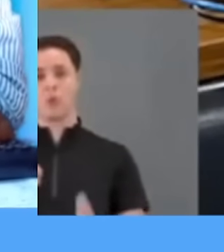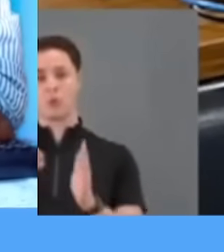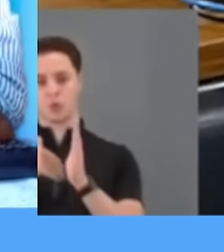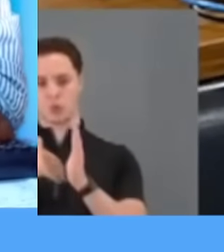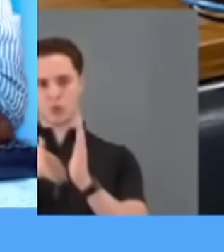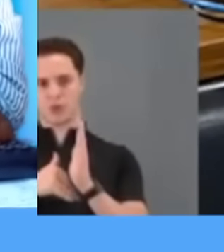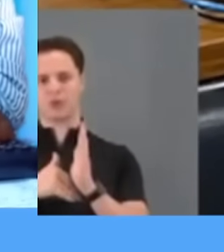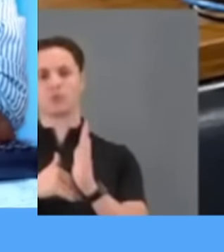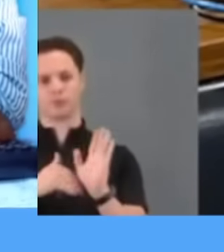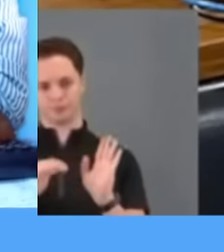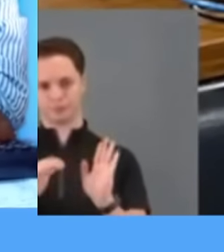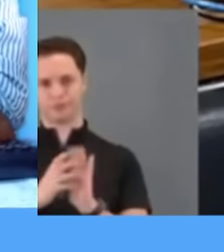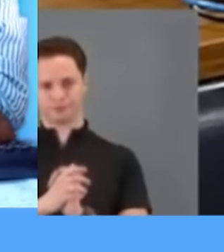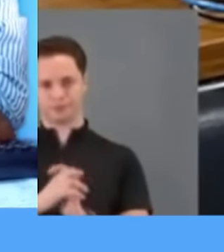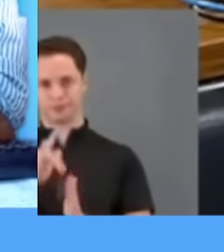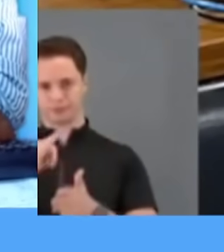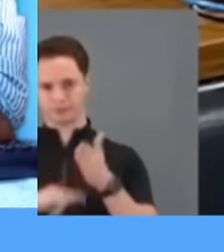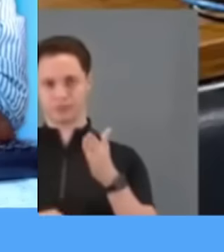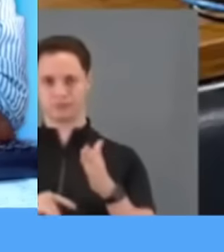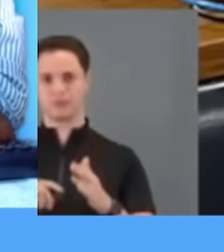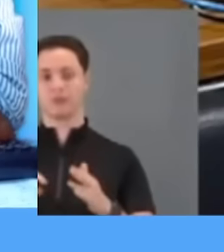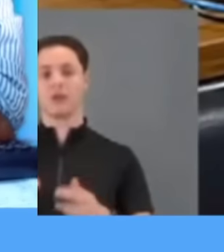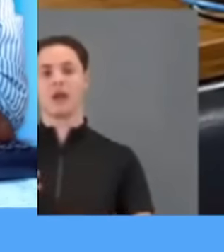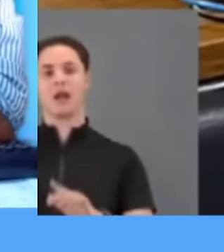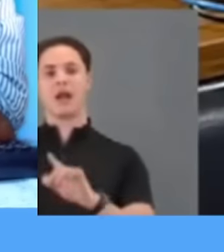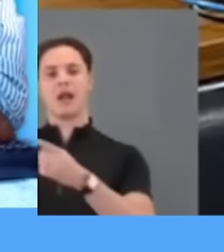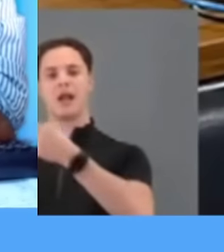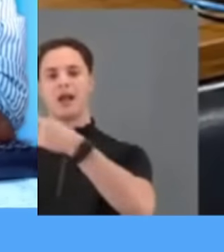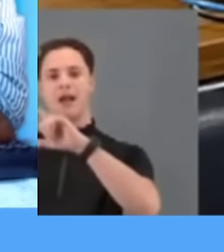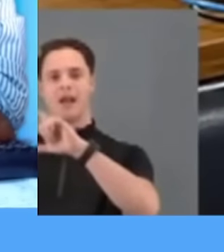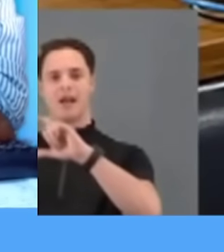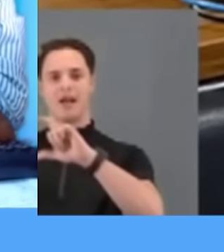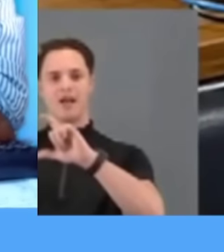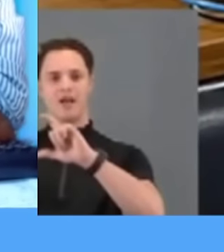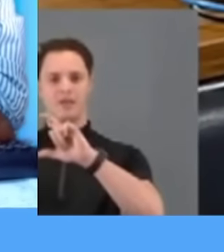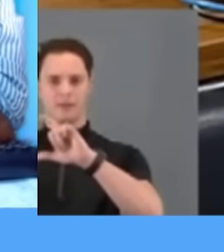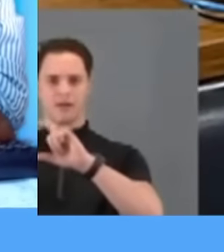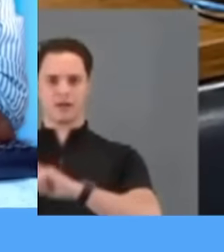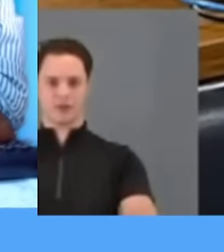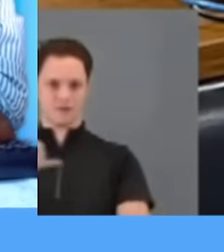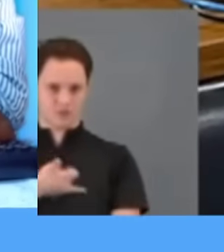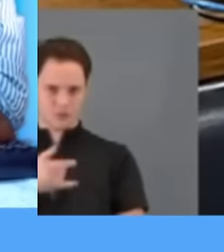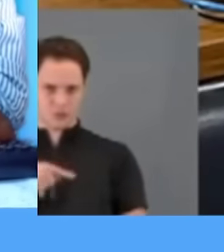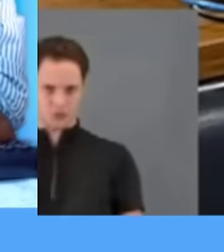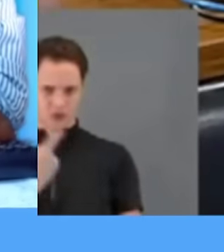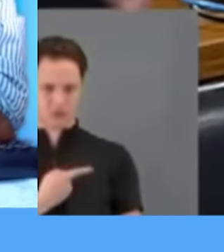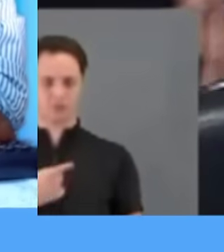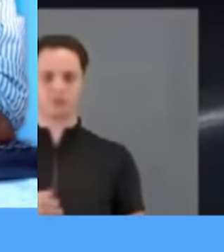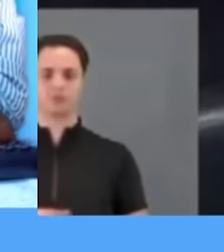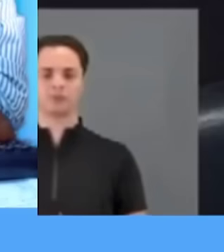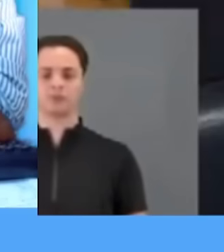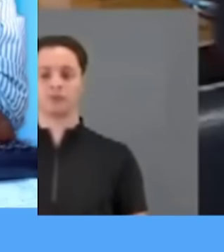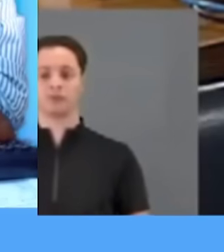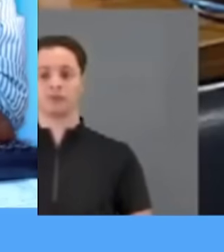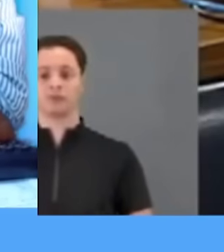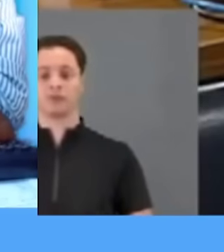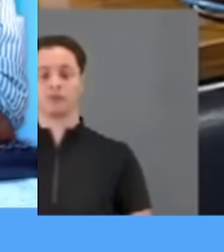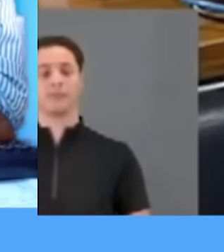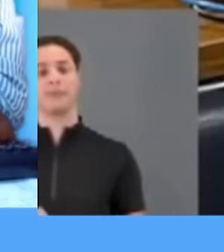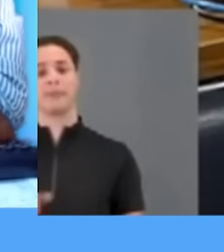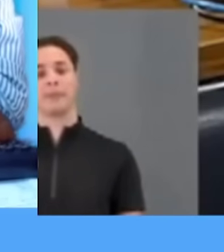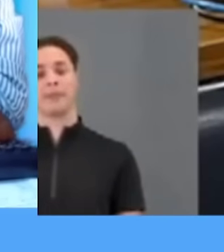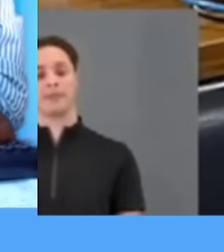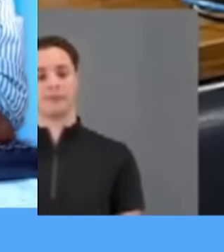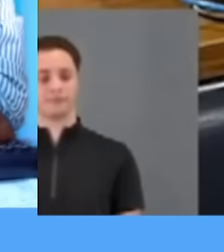ler trechos, que nos foi enviado pela ABIN. A ABIN já sabia que esses vândalos estariam lá. E a ABIN avisou isso ao comando da